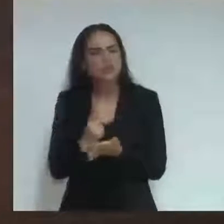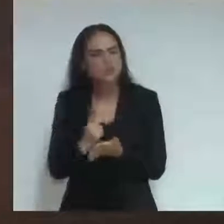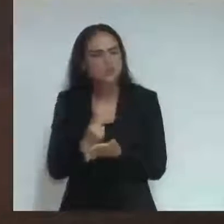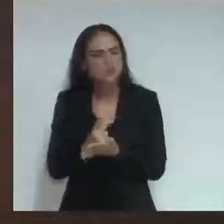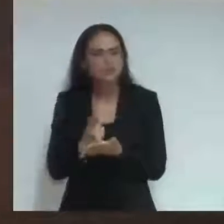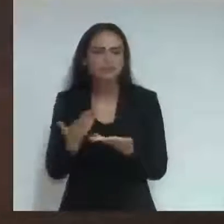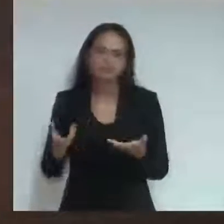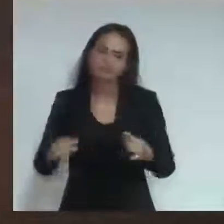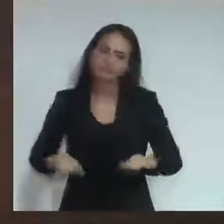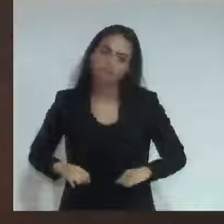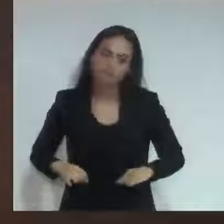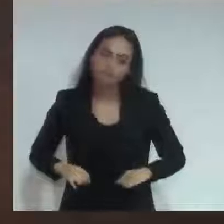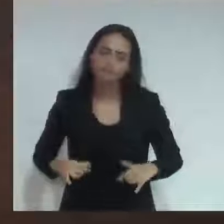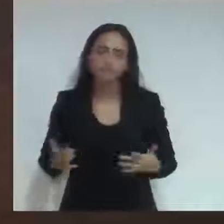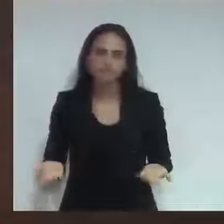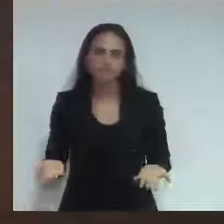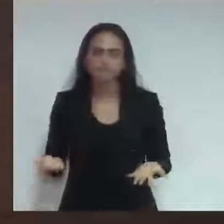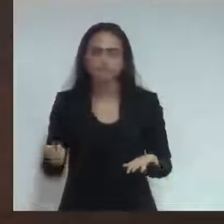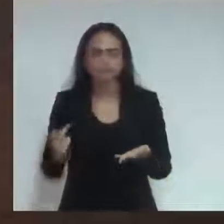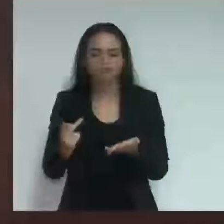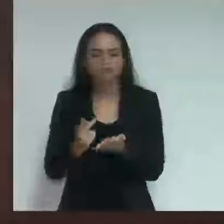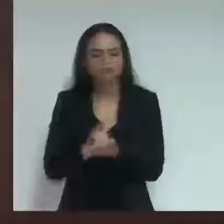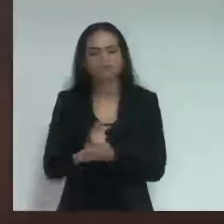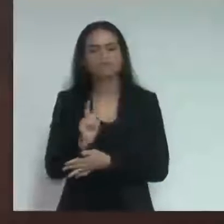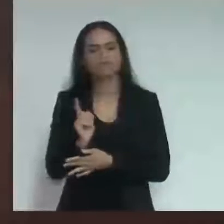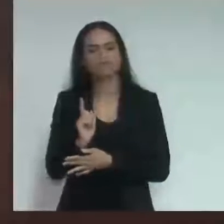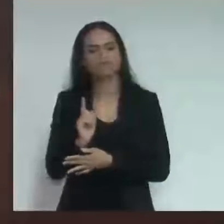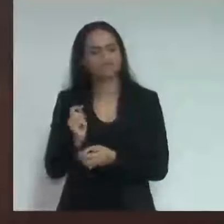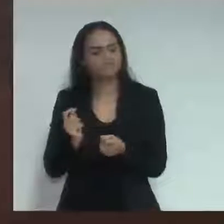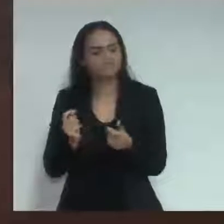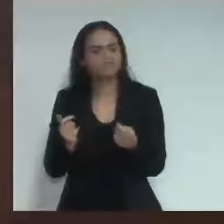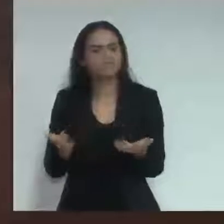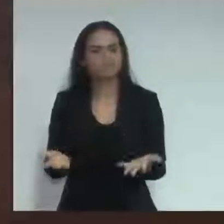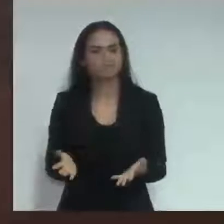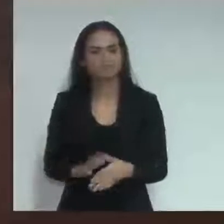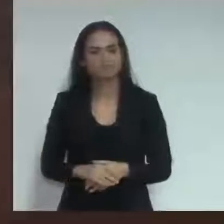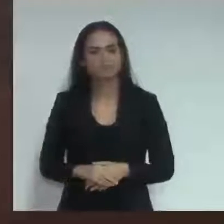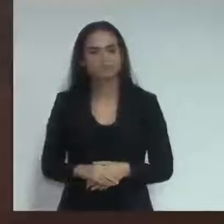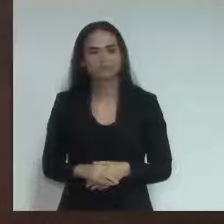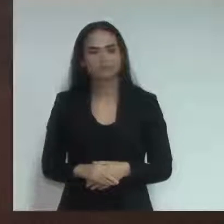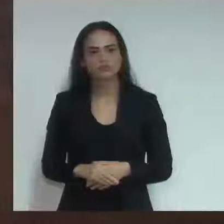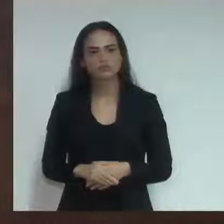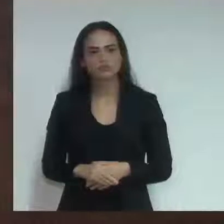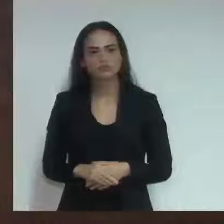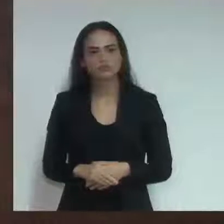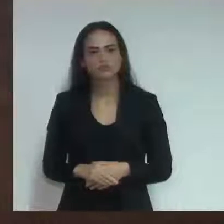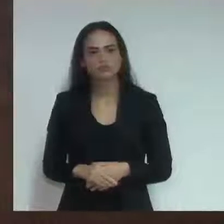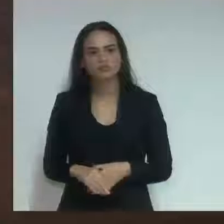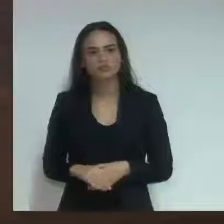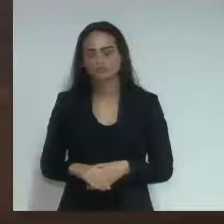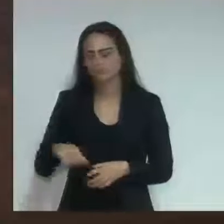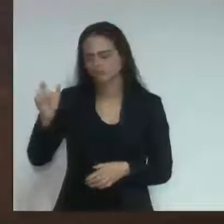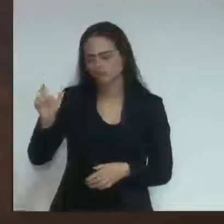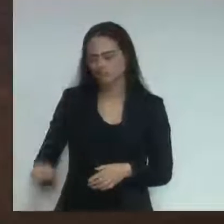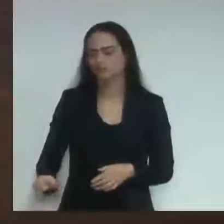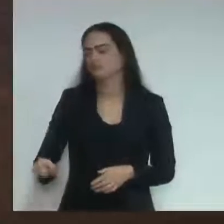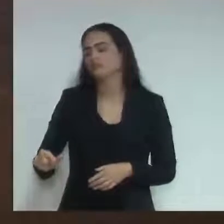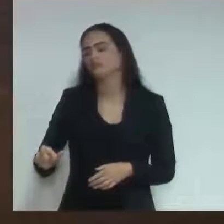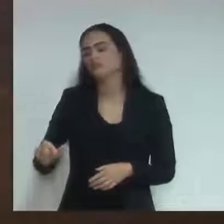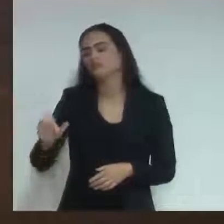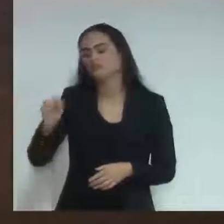quando o senhor cita o nome do Sandro, e na verdade o nome do pai do Sandro, que é um homem honesto, para ele é